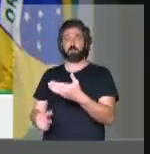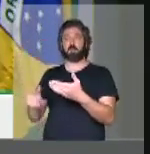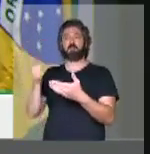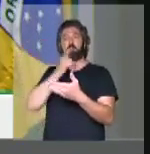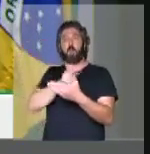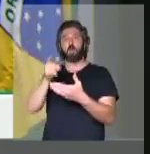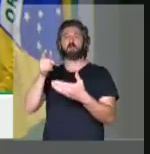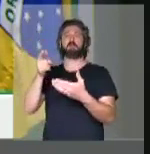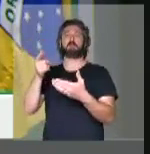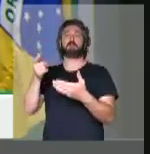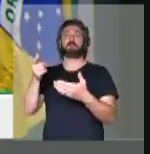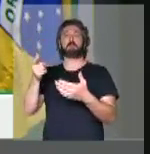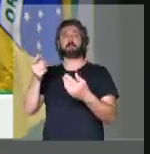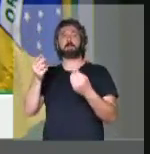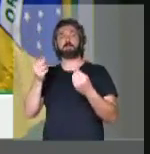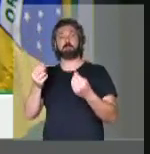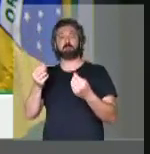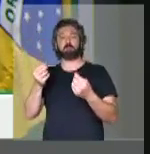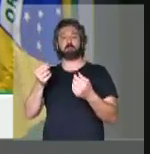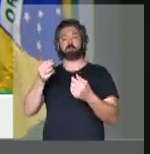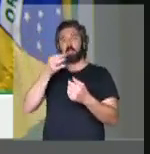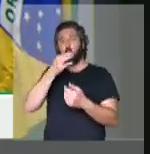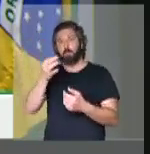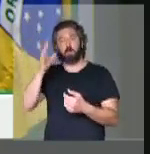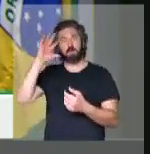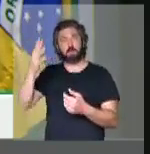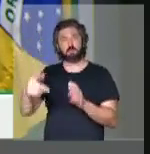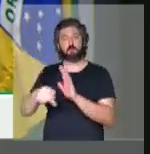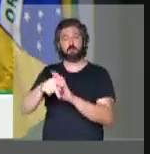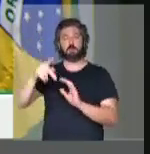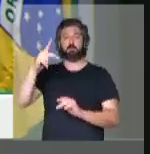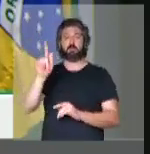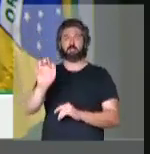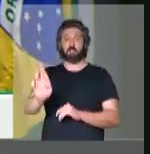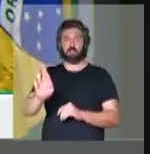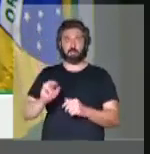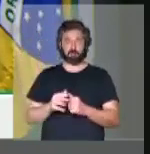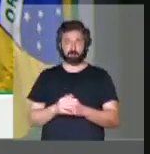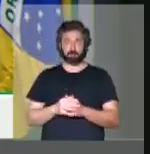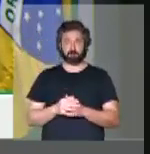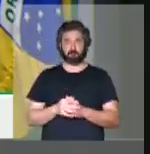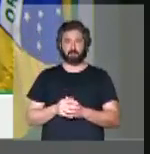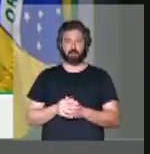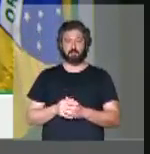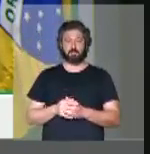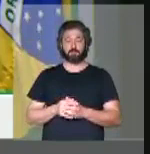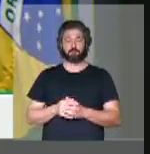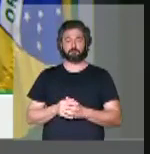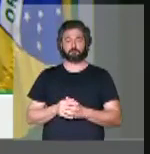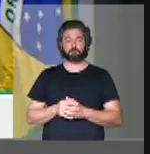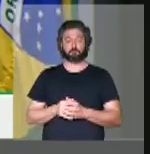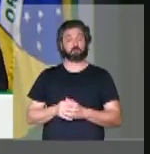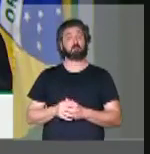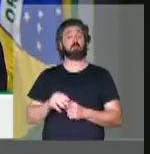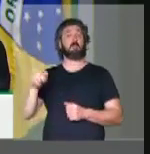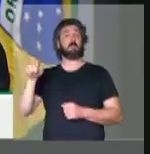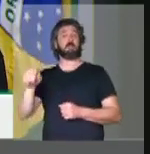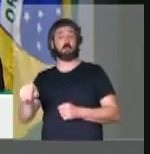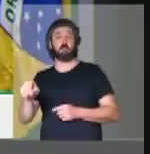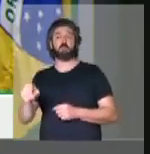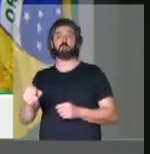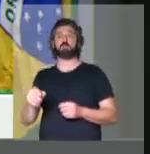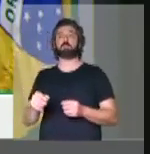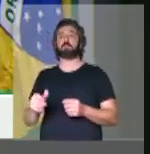a manifestação da Procuradoria-Geral da República. E substitui também